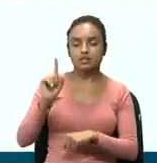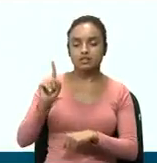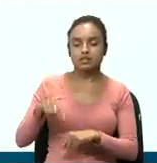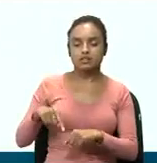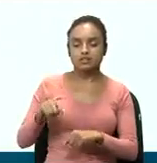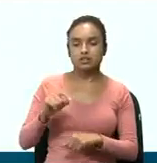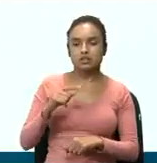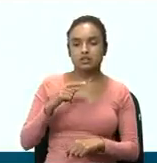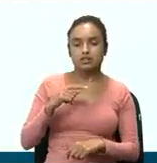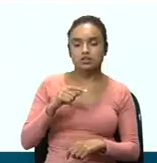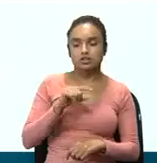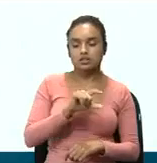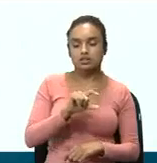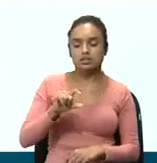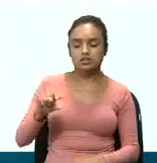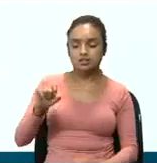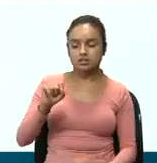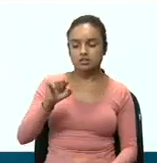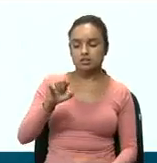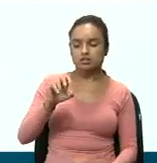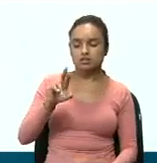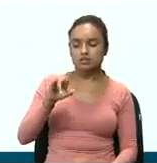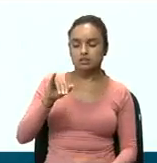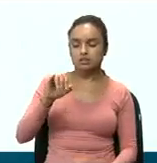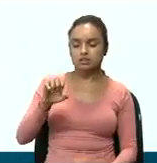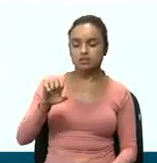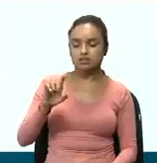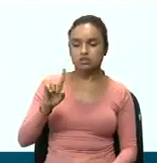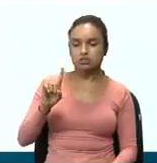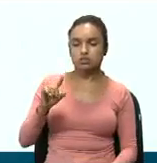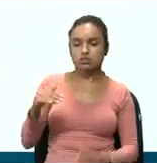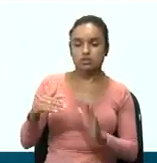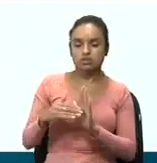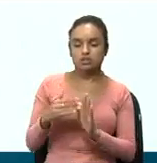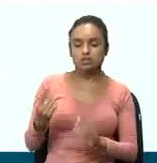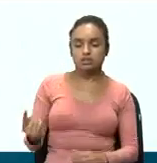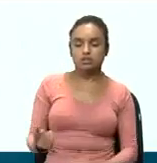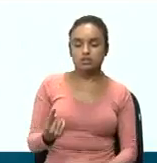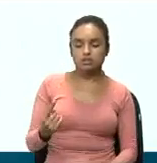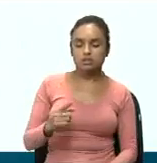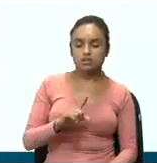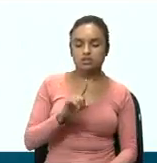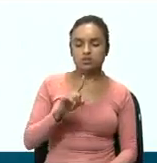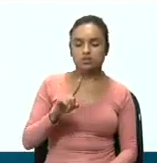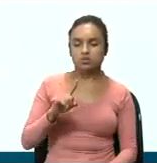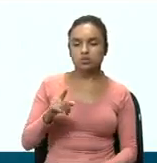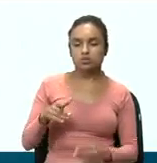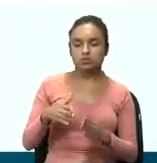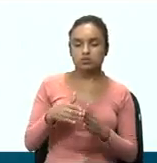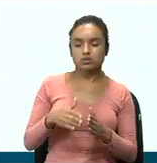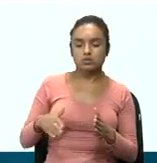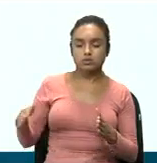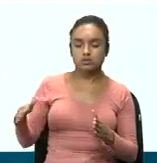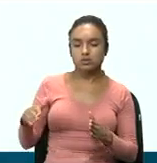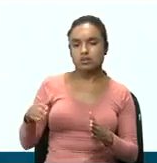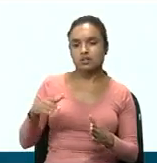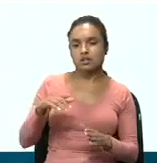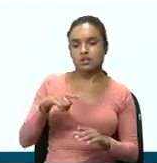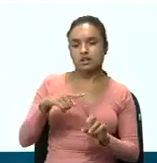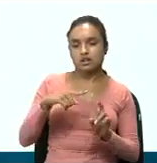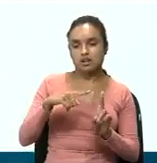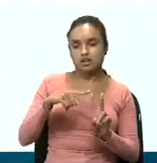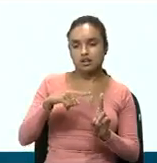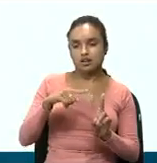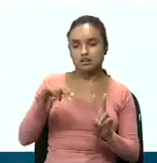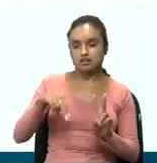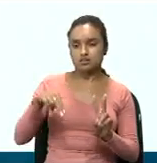1 ao infinito de 1 sobre raiz de n. E o